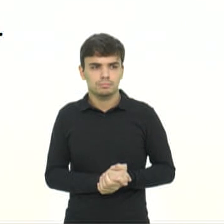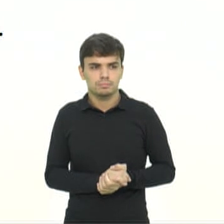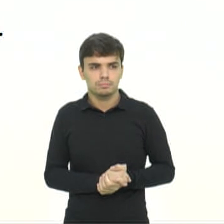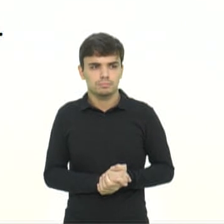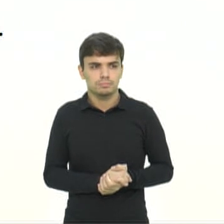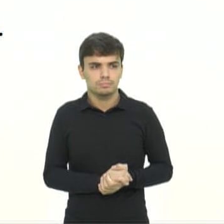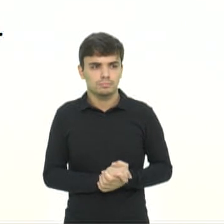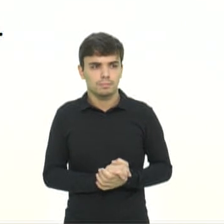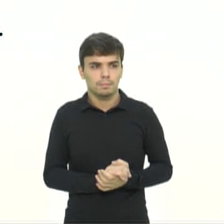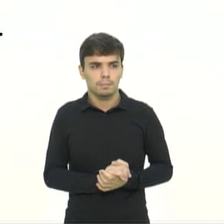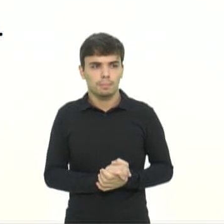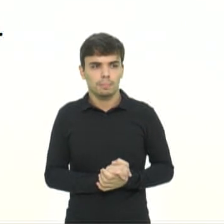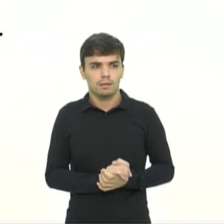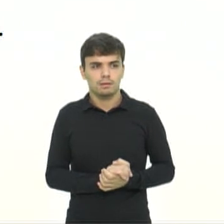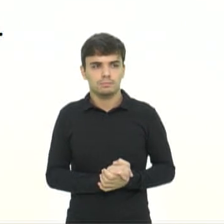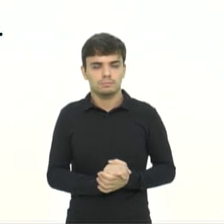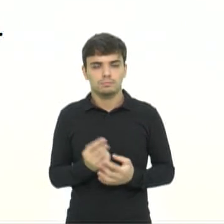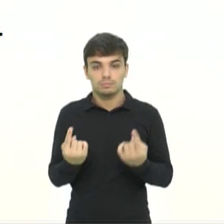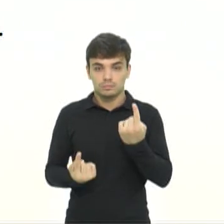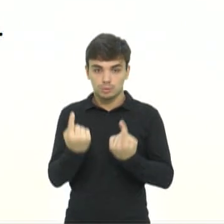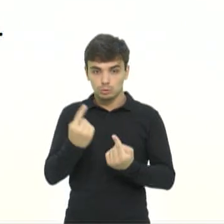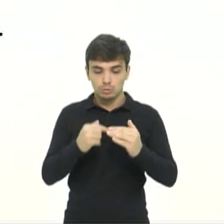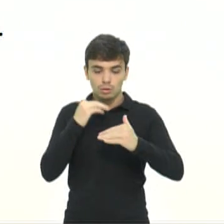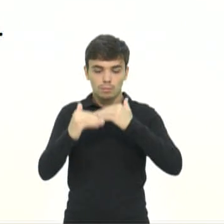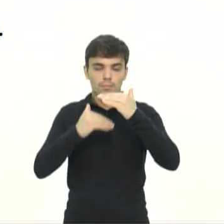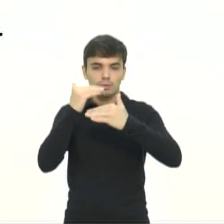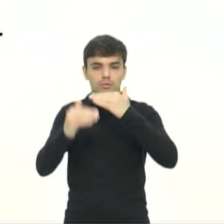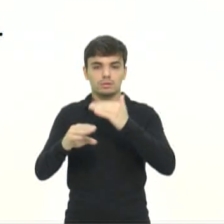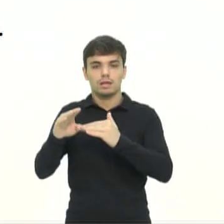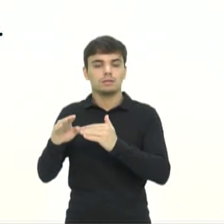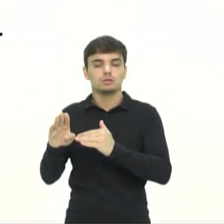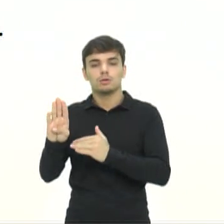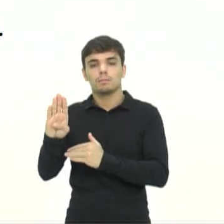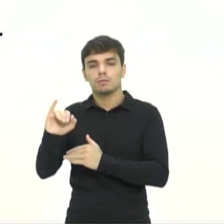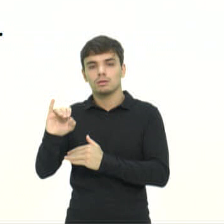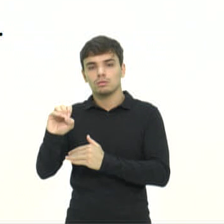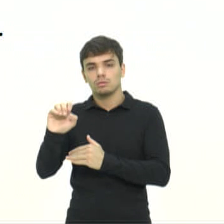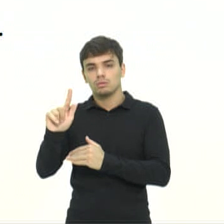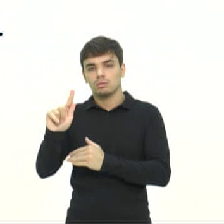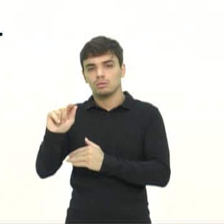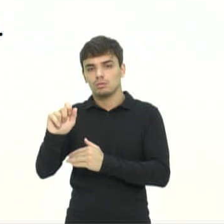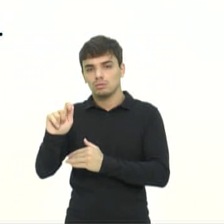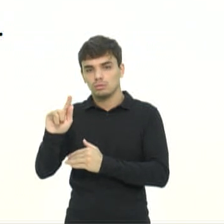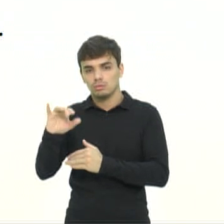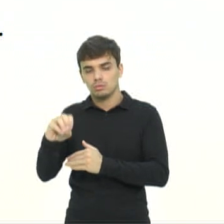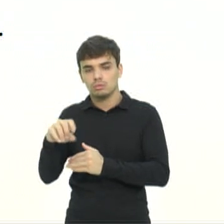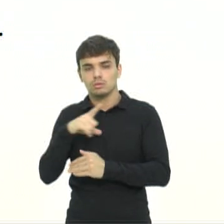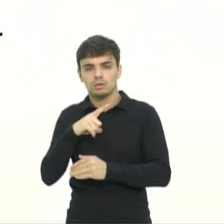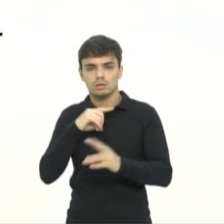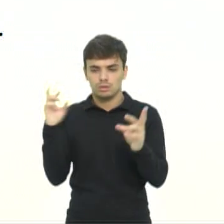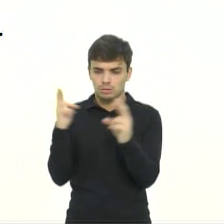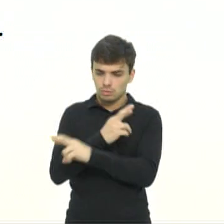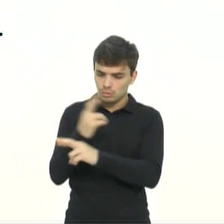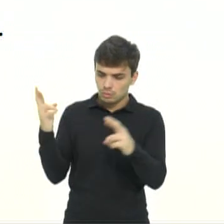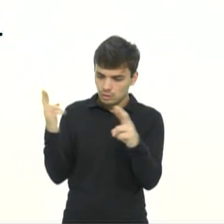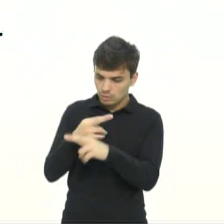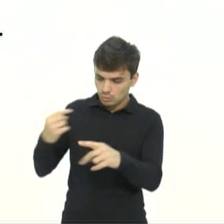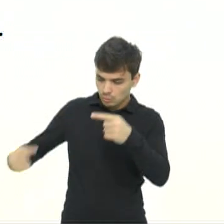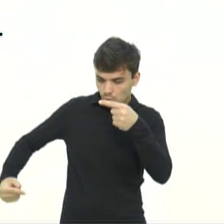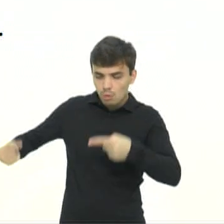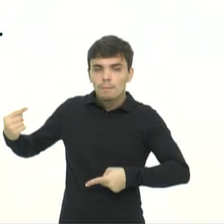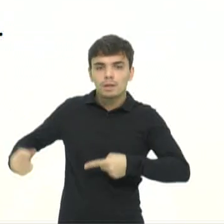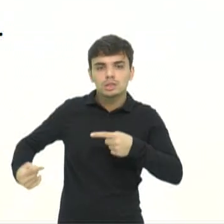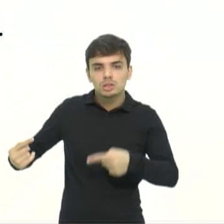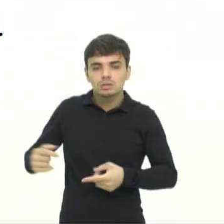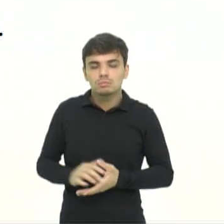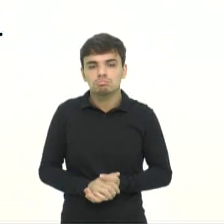né? Qual dos processos biológicos mencionados indica uma relação ecológica de competição? Letra